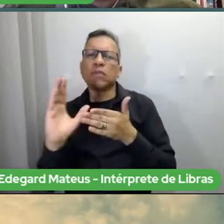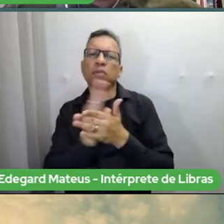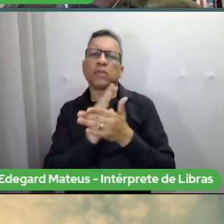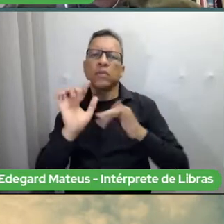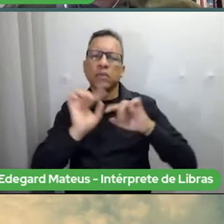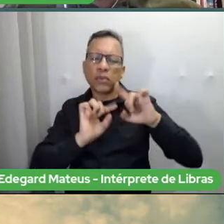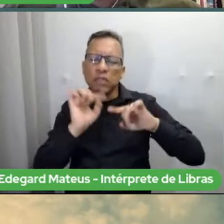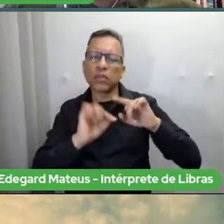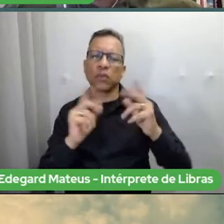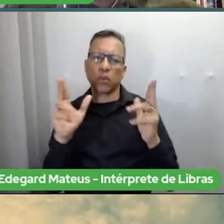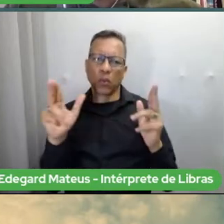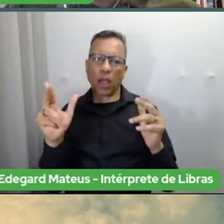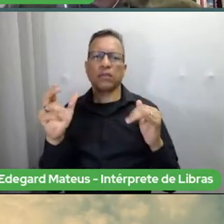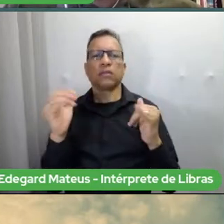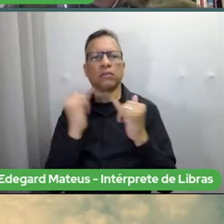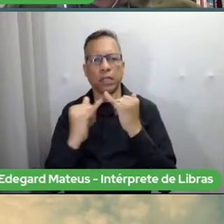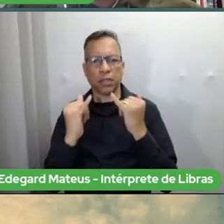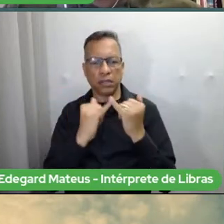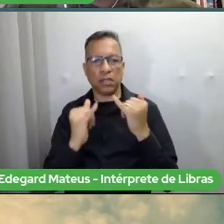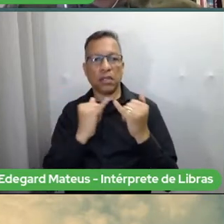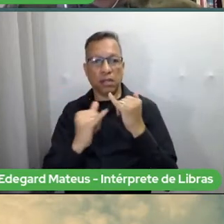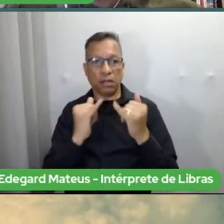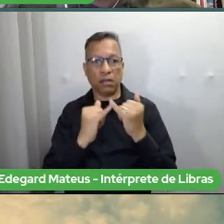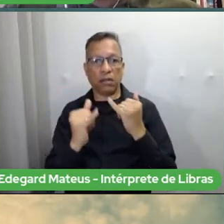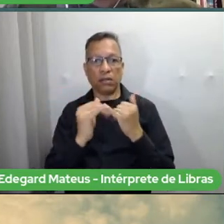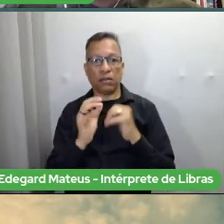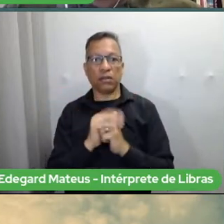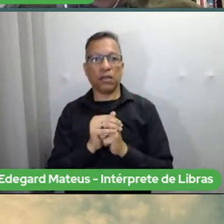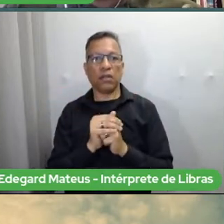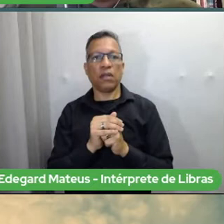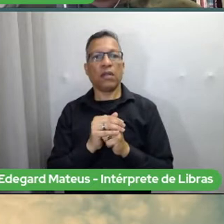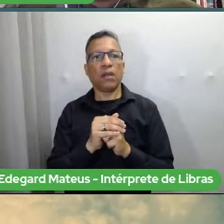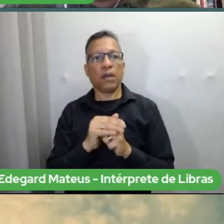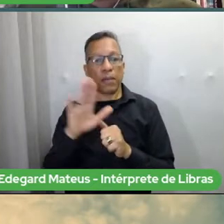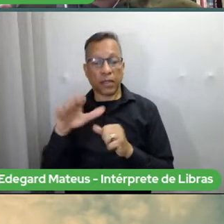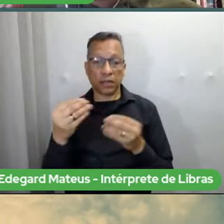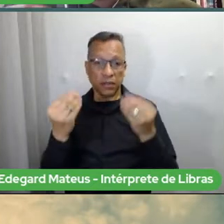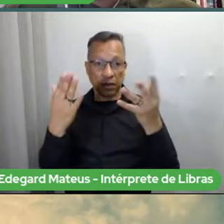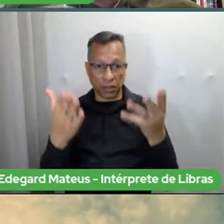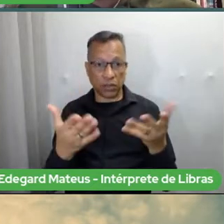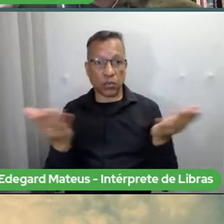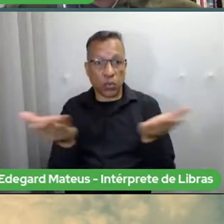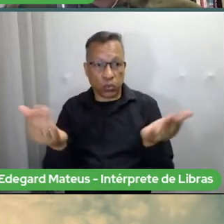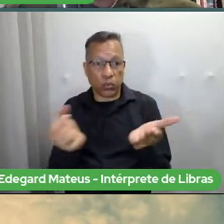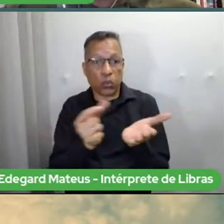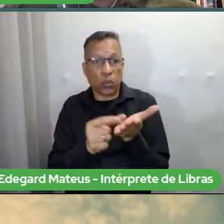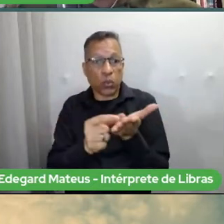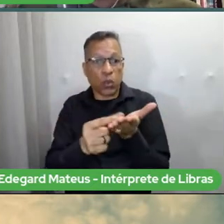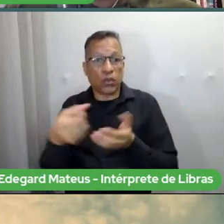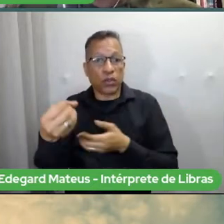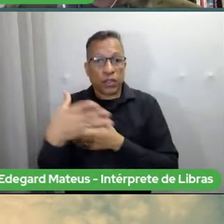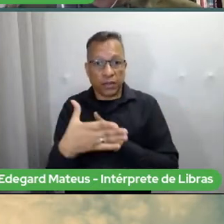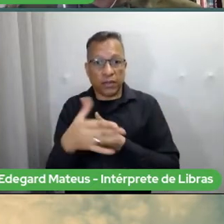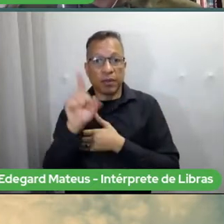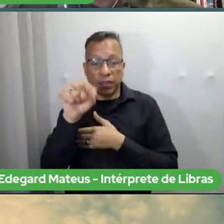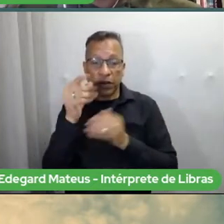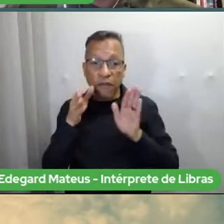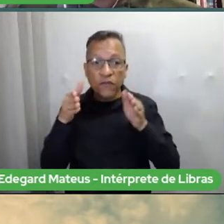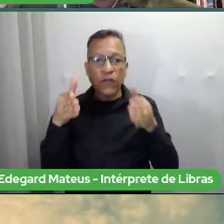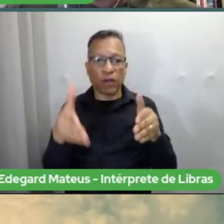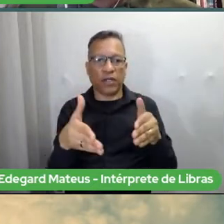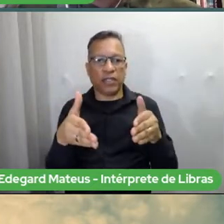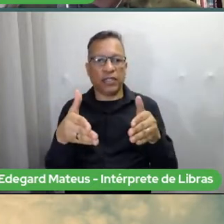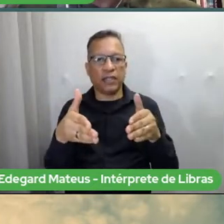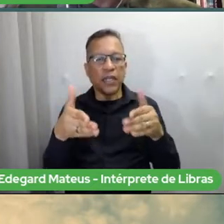CI/CD, e coisas que a gente já traz na entrega de software moderna, mas ela tem coisas especializadas, né, porque existem problemas especializados